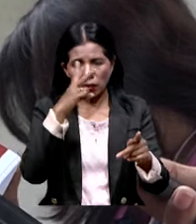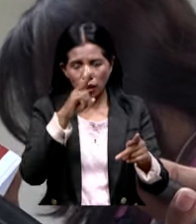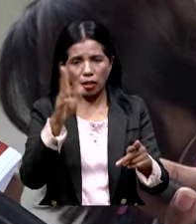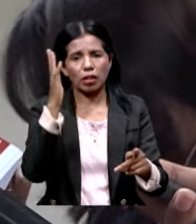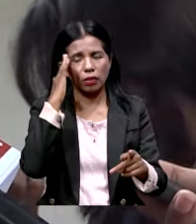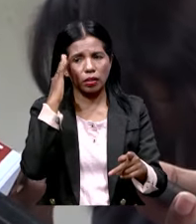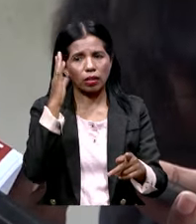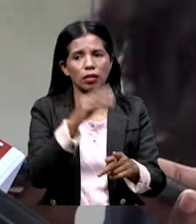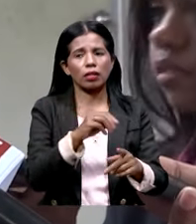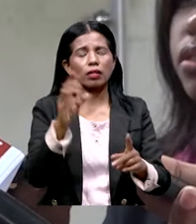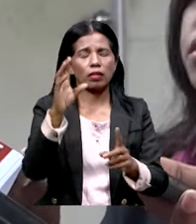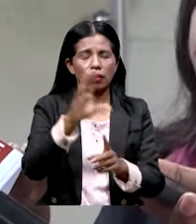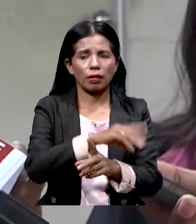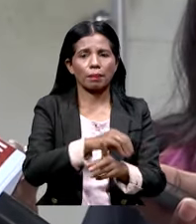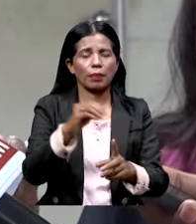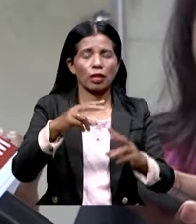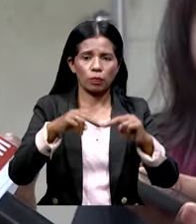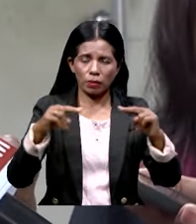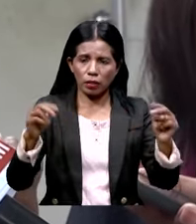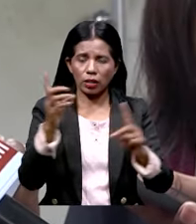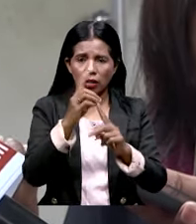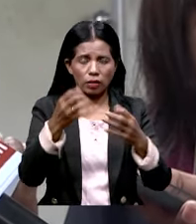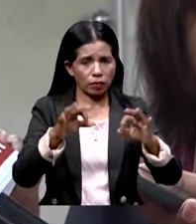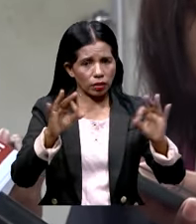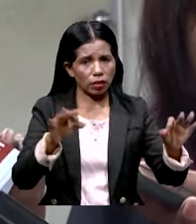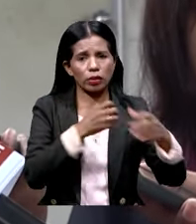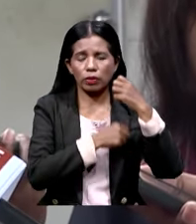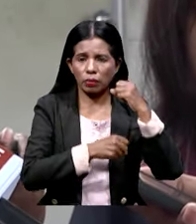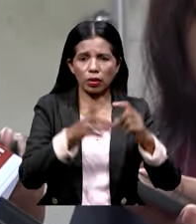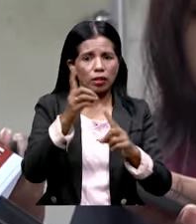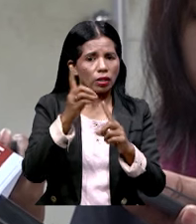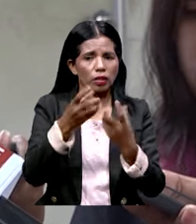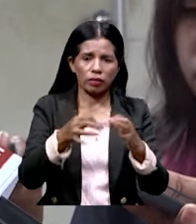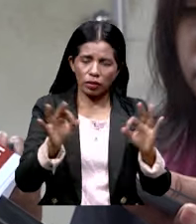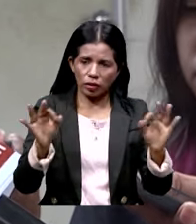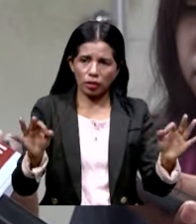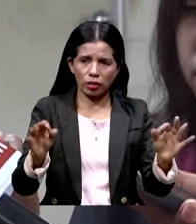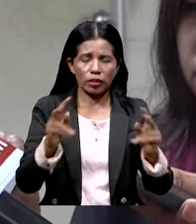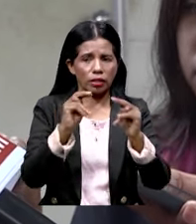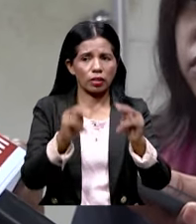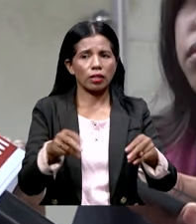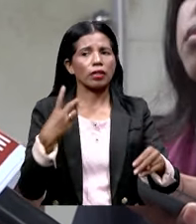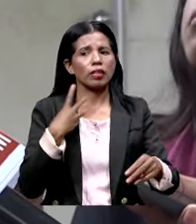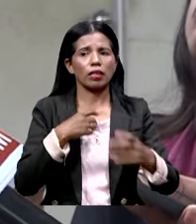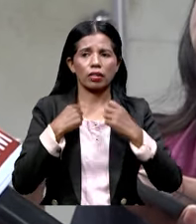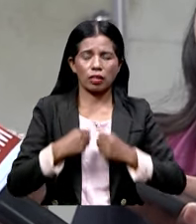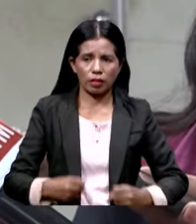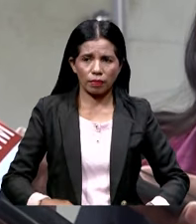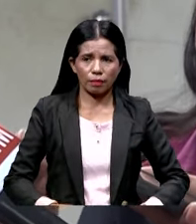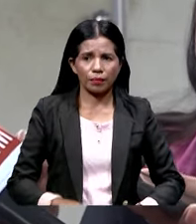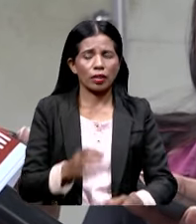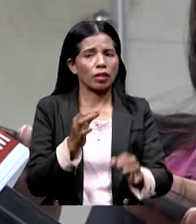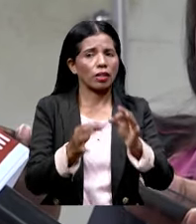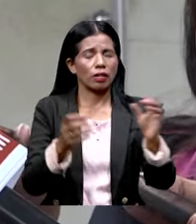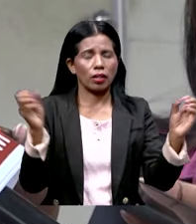dia supermine li o prazo ana care susuben li o prazo ana care que necessidade privada não beita consumo beita na saúde né e quando lá